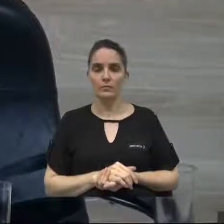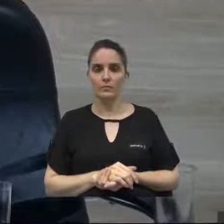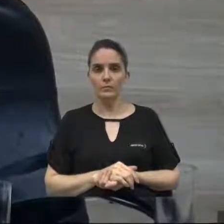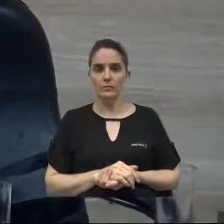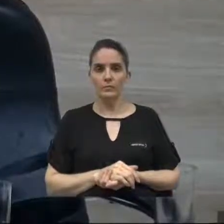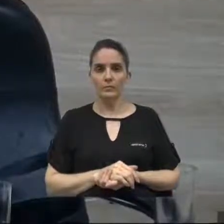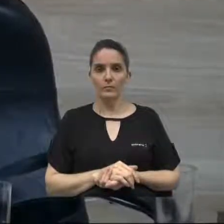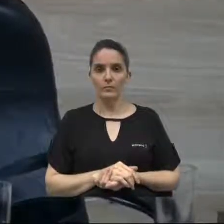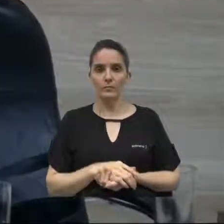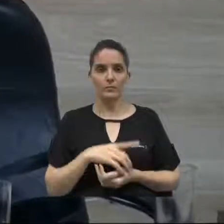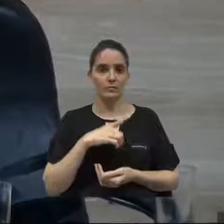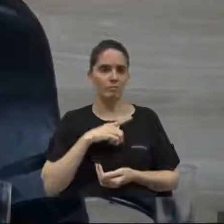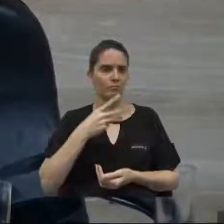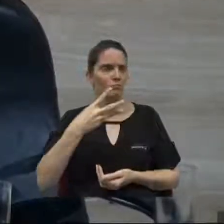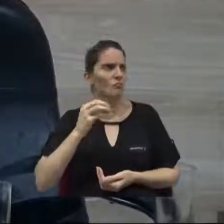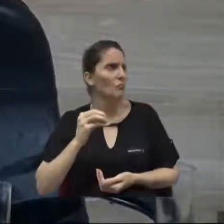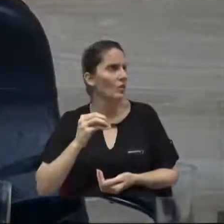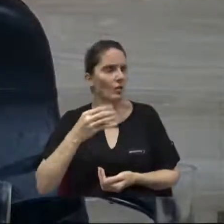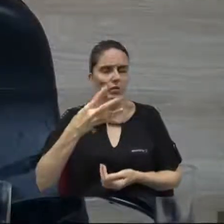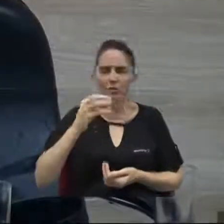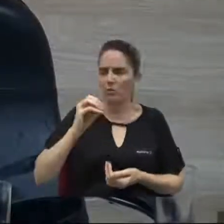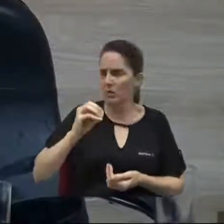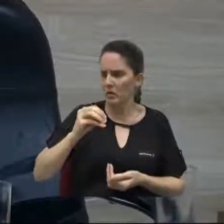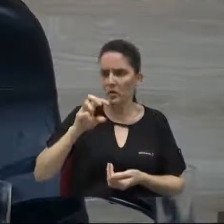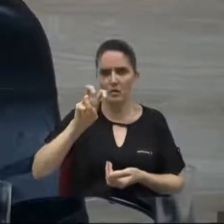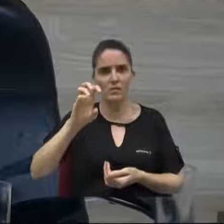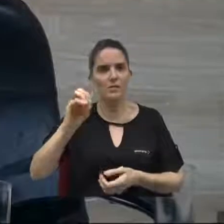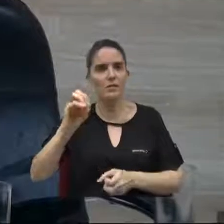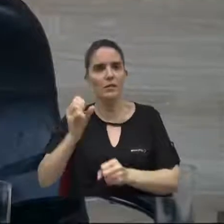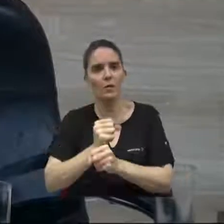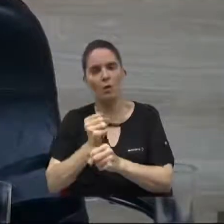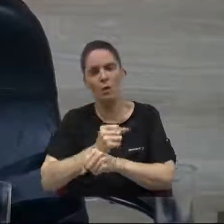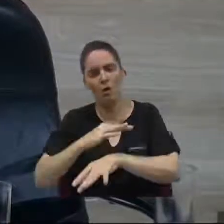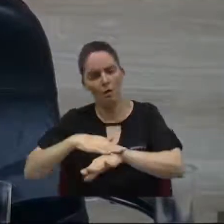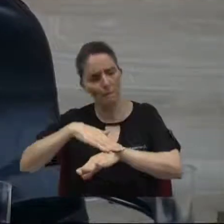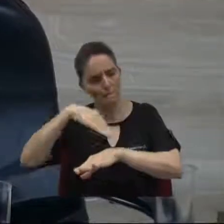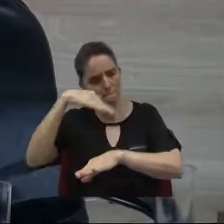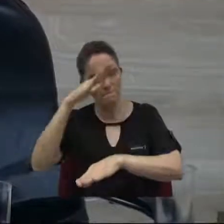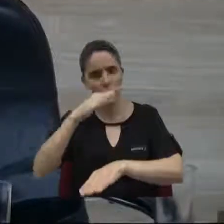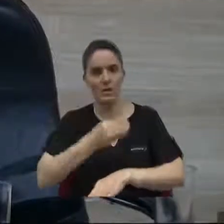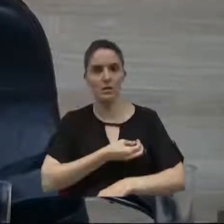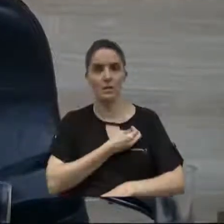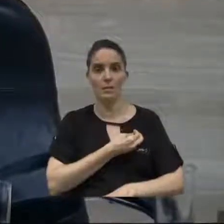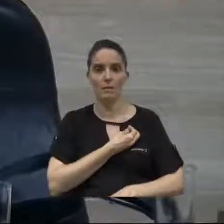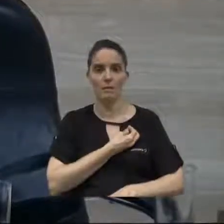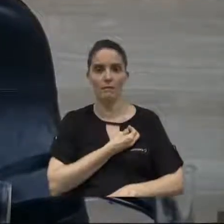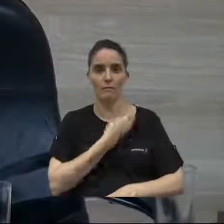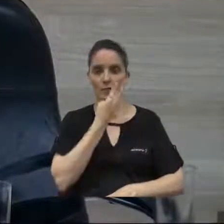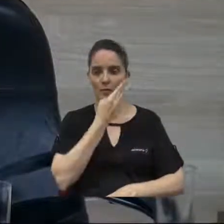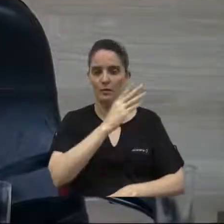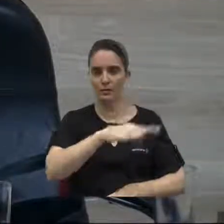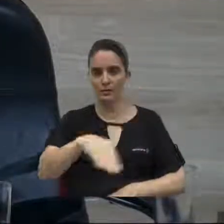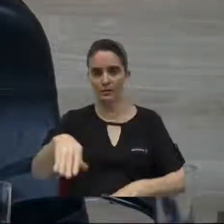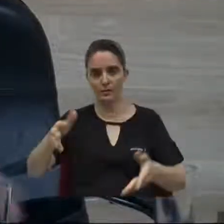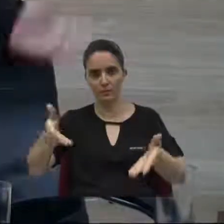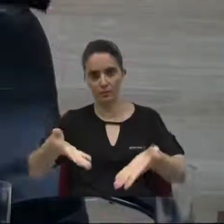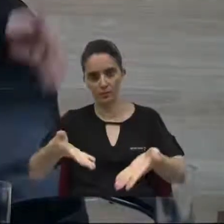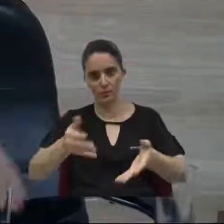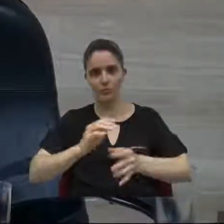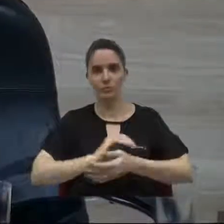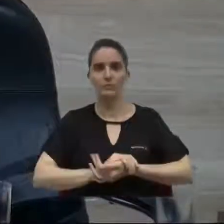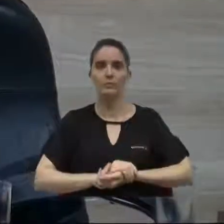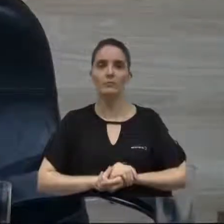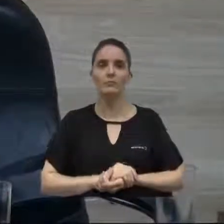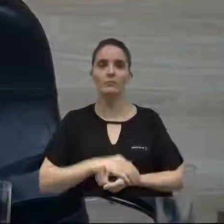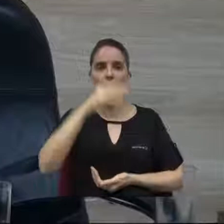30, 40, 50 anos a mais na vida dessas crianças. É o